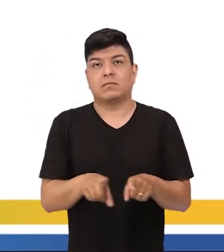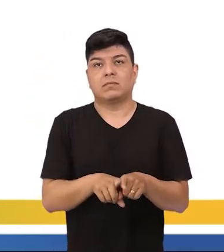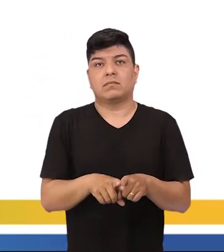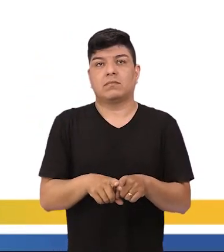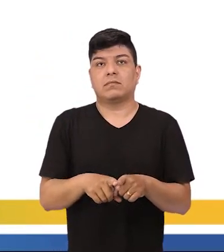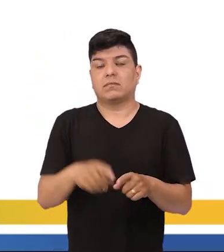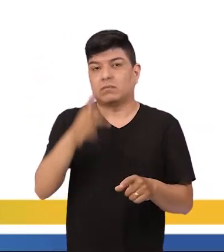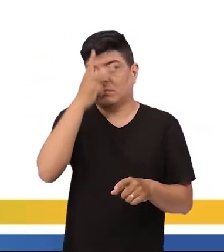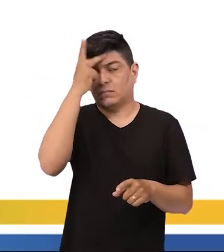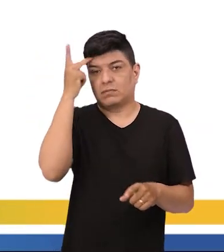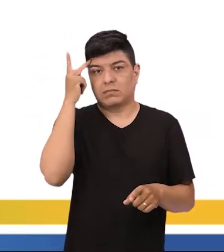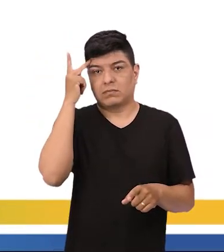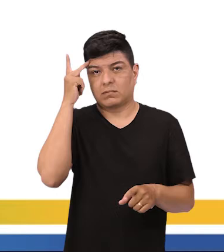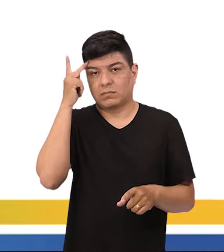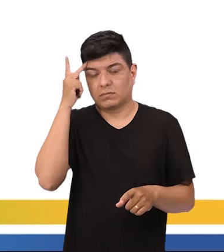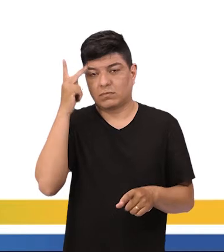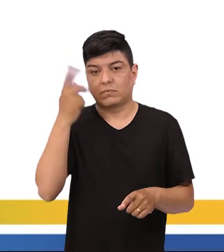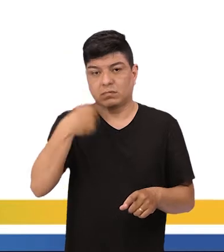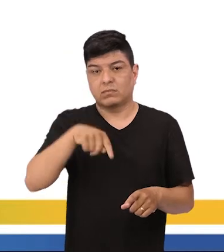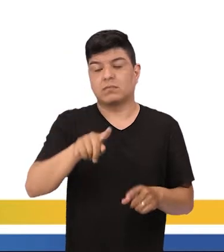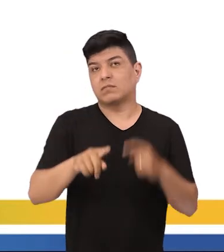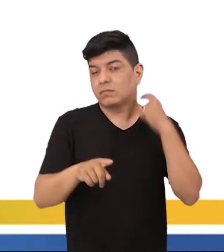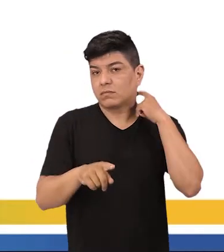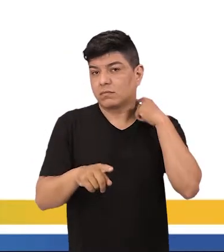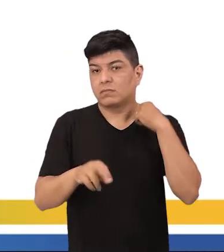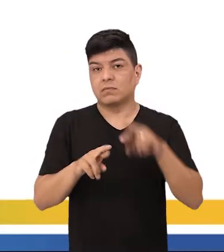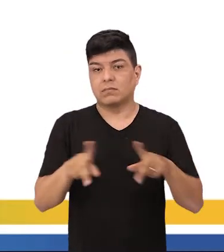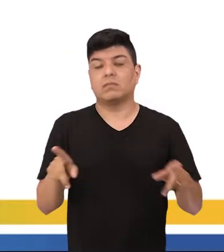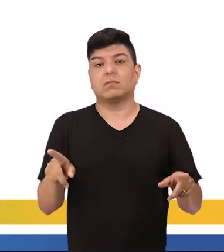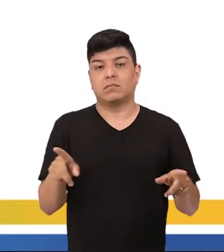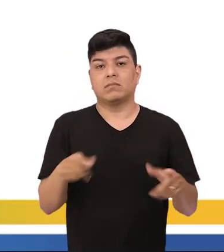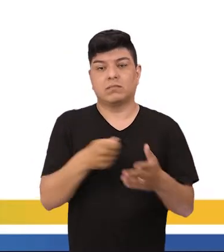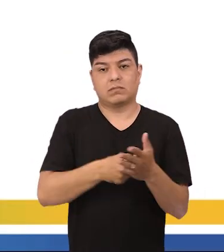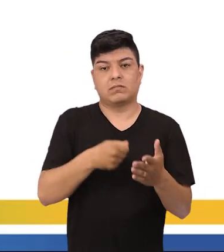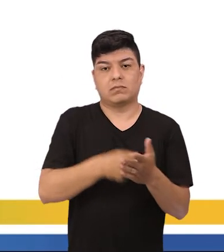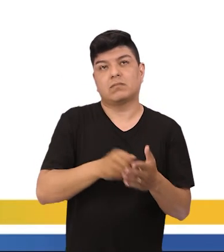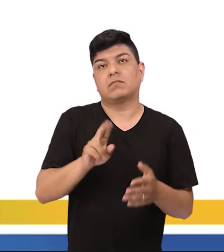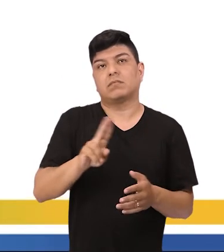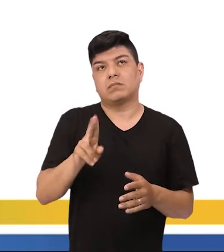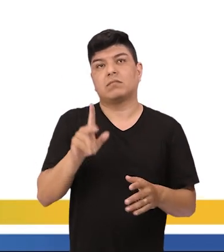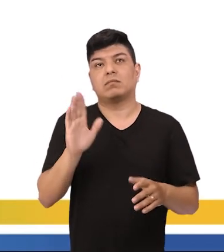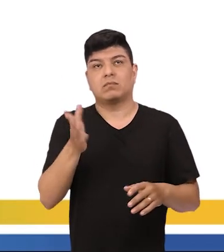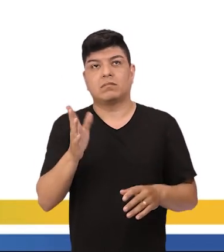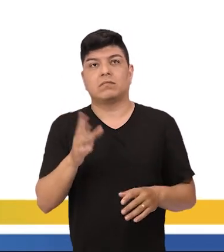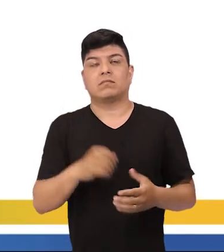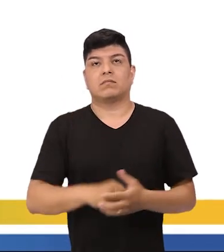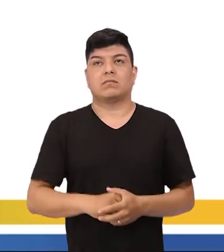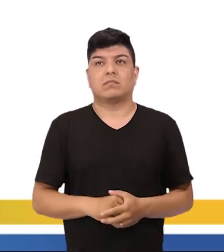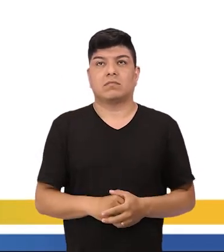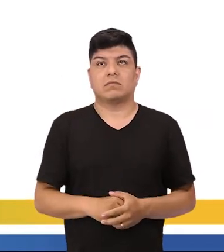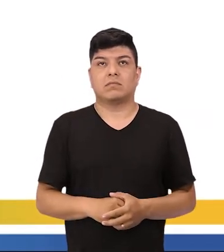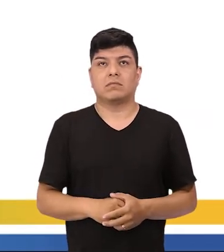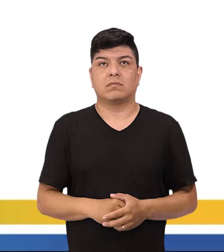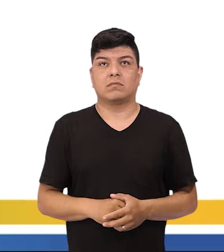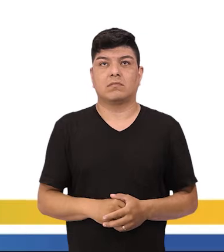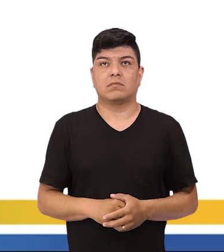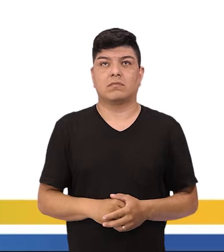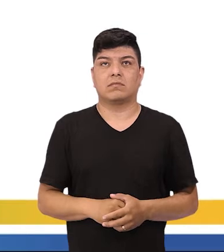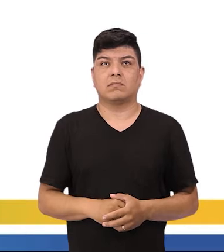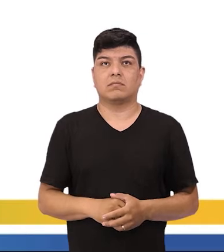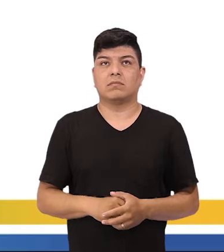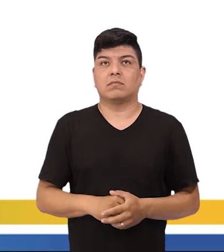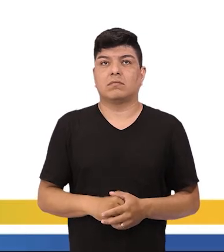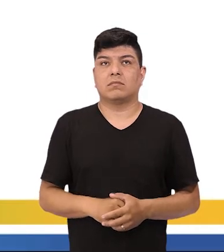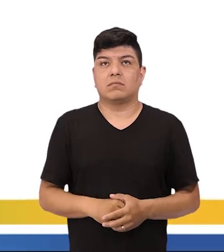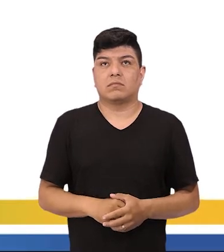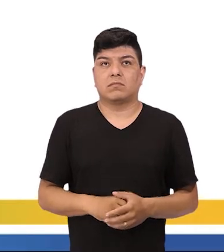colônias onde as pessoas vêm para povoar, né? Diferente da exploração, que o nome já diz, explorar, né? E aí, as colônias de povoamento, a gente